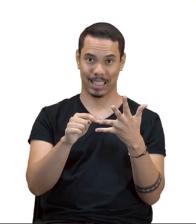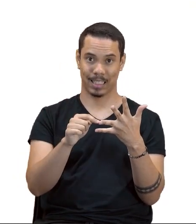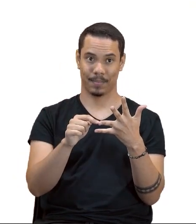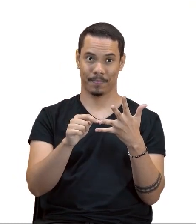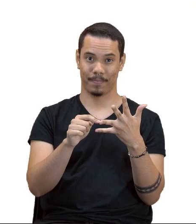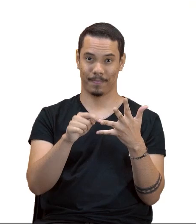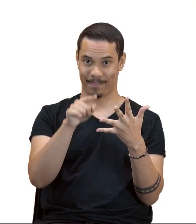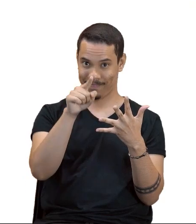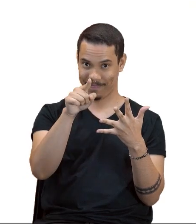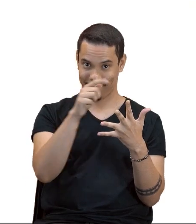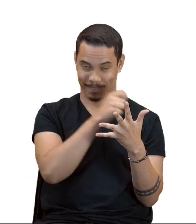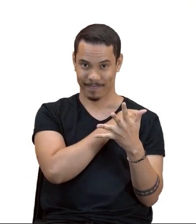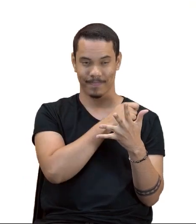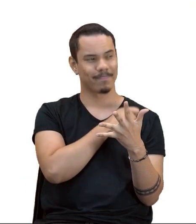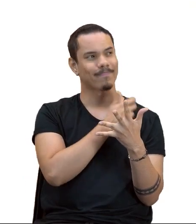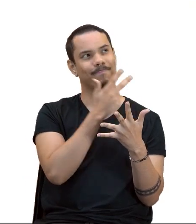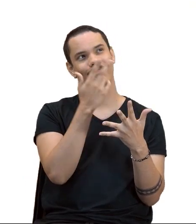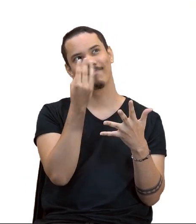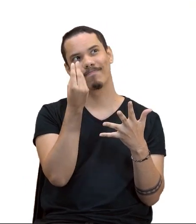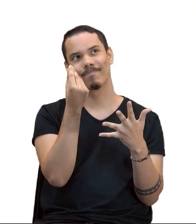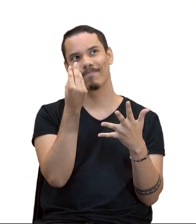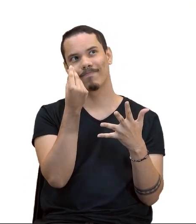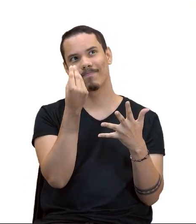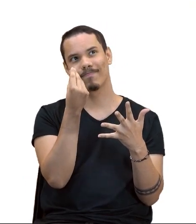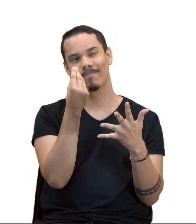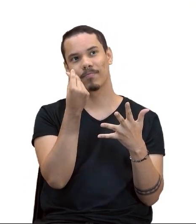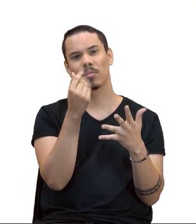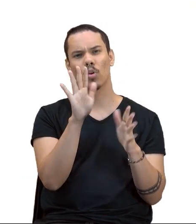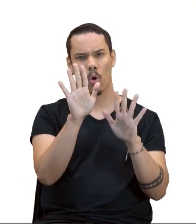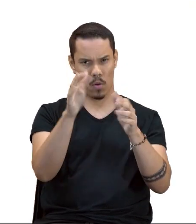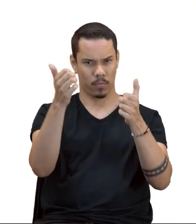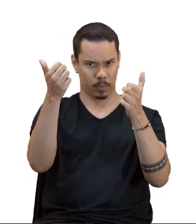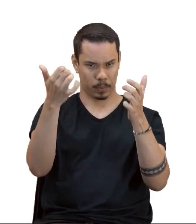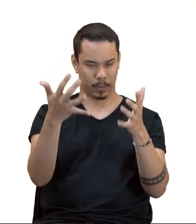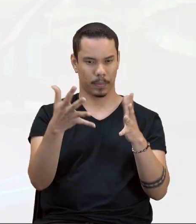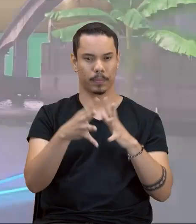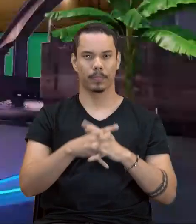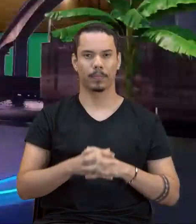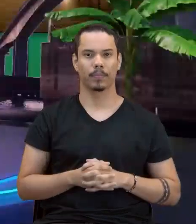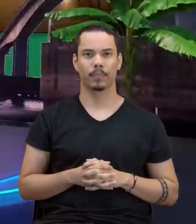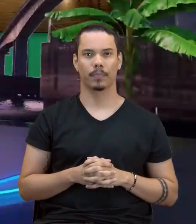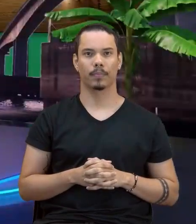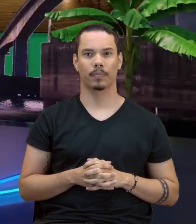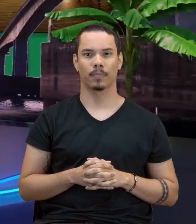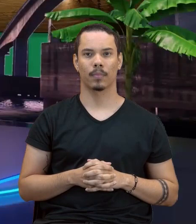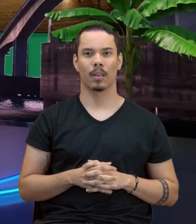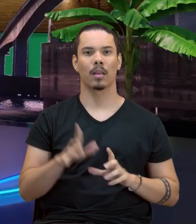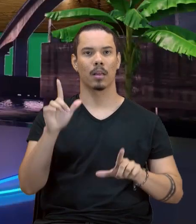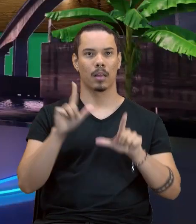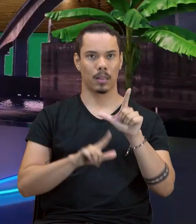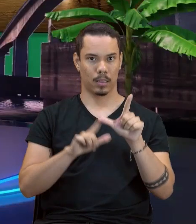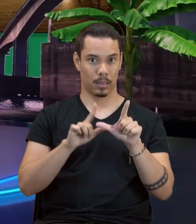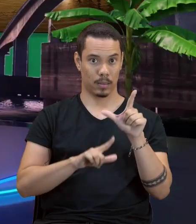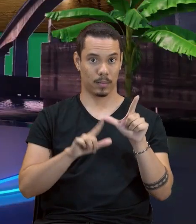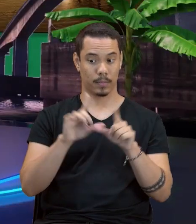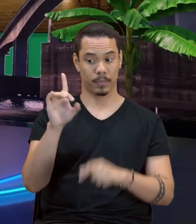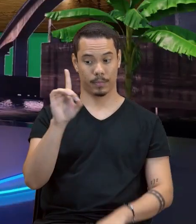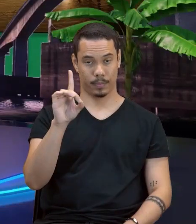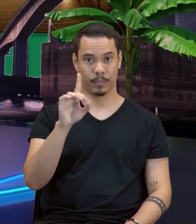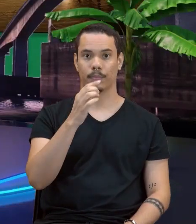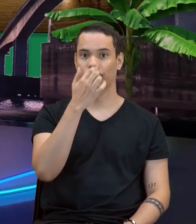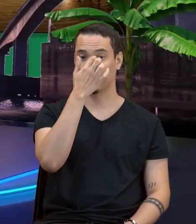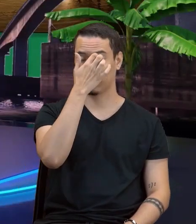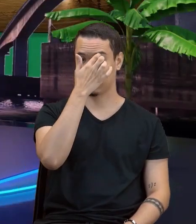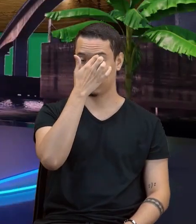aluno, chega aí, vamos falar uma coisinha sobre isso aí. Fala aí sobre a letra D. Olha só, a letra D, olha só. O